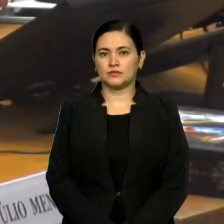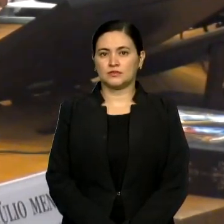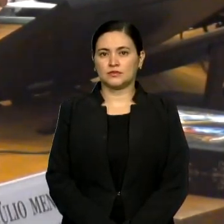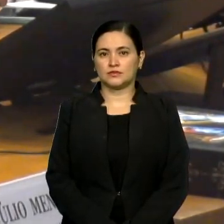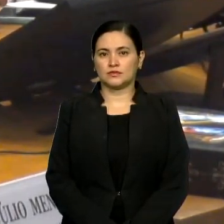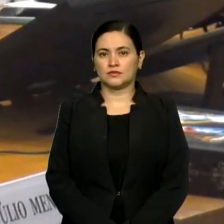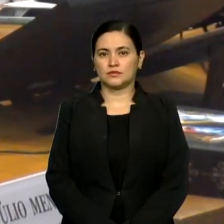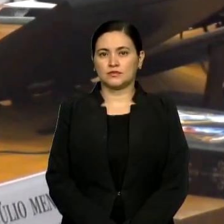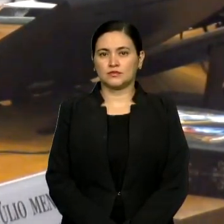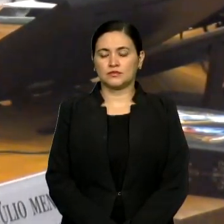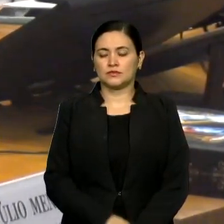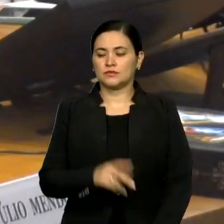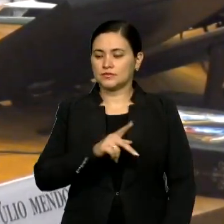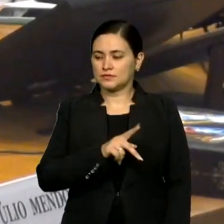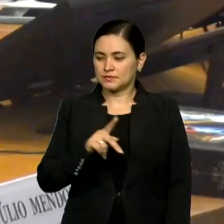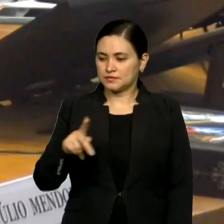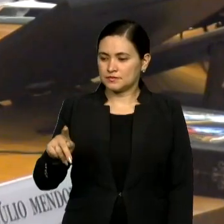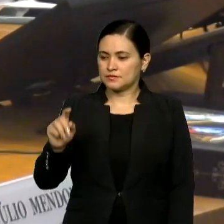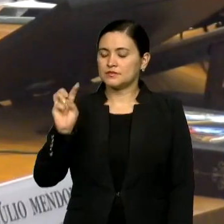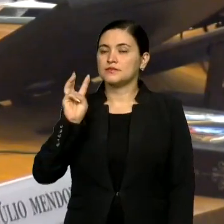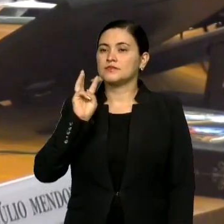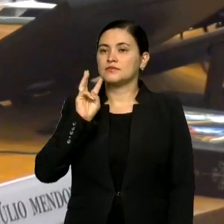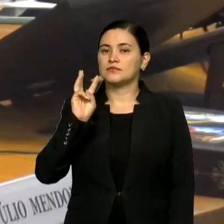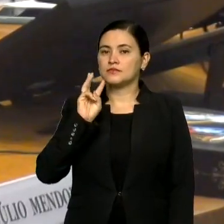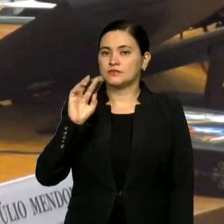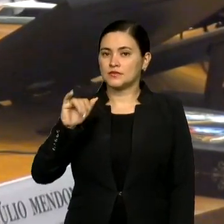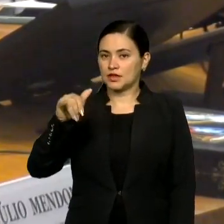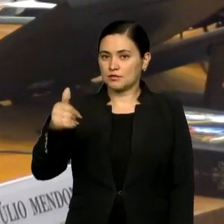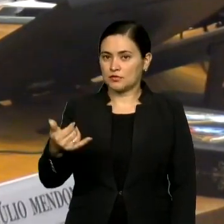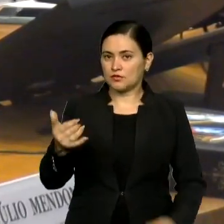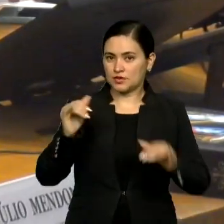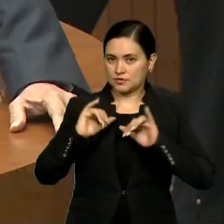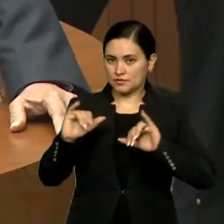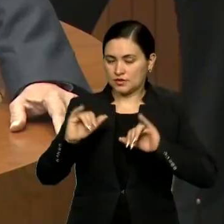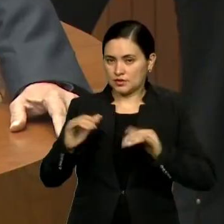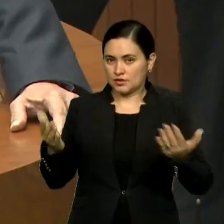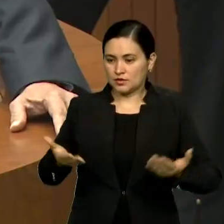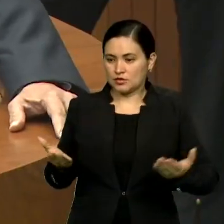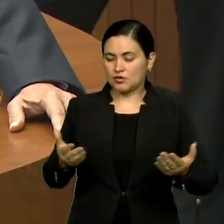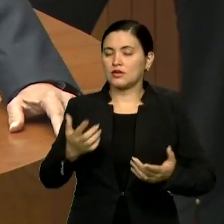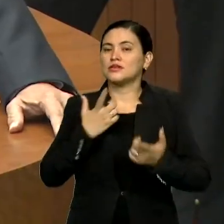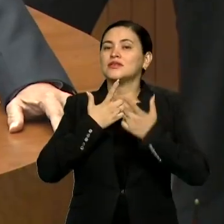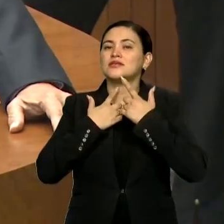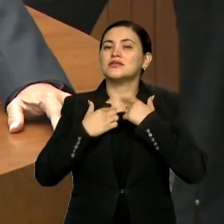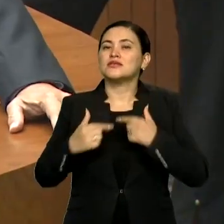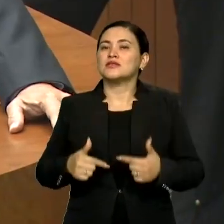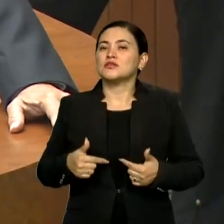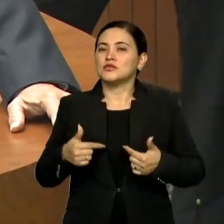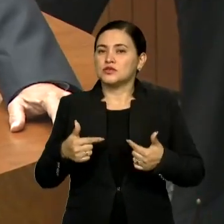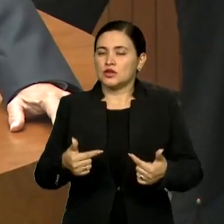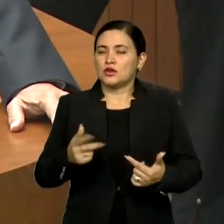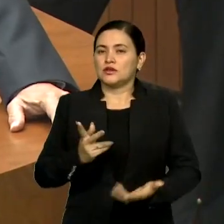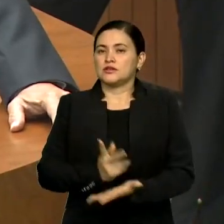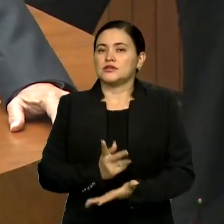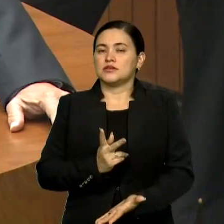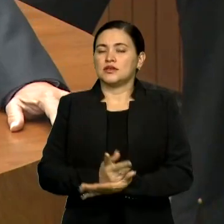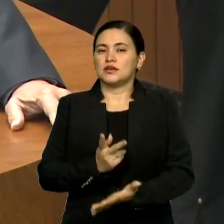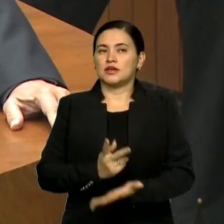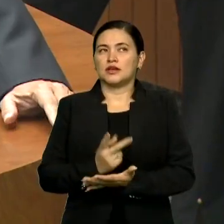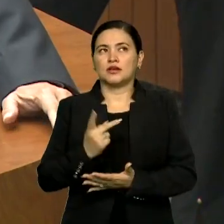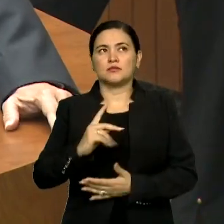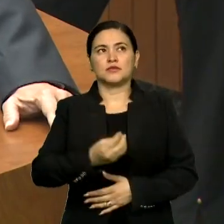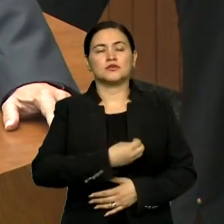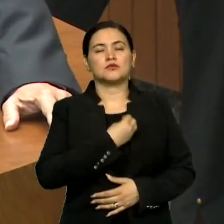Wellington do Cusso, qual aproveito a oportunidade para desejar sorte sempre na sua caminhada aí